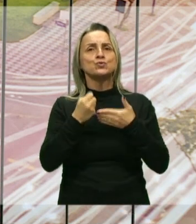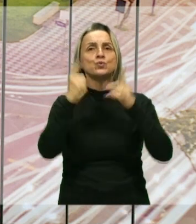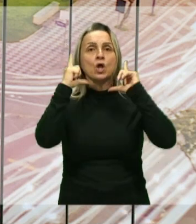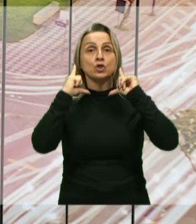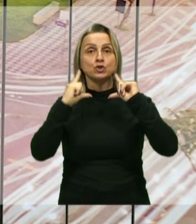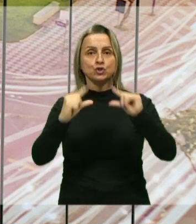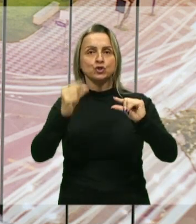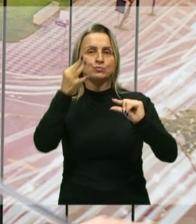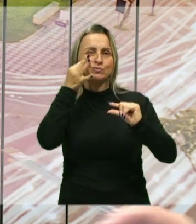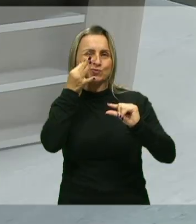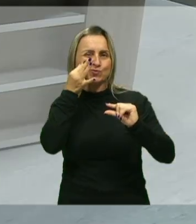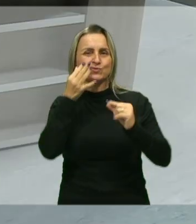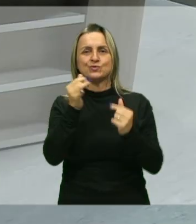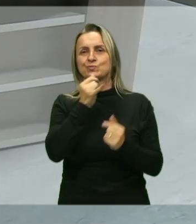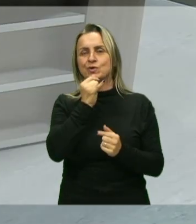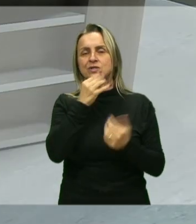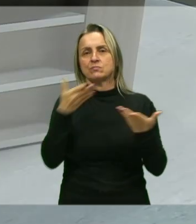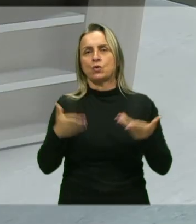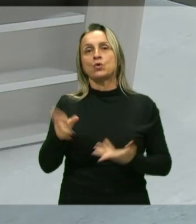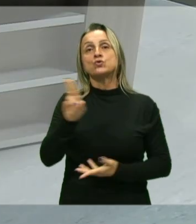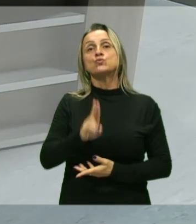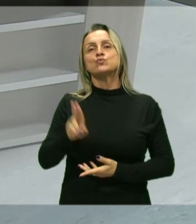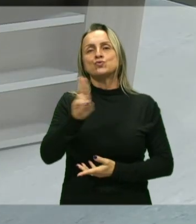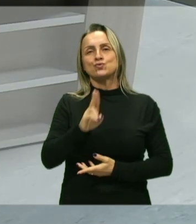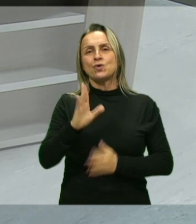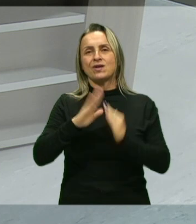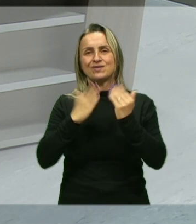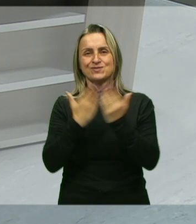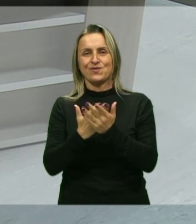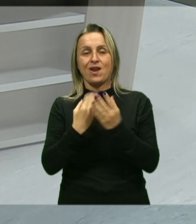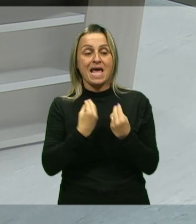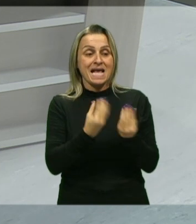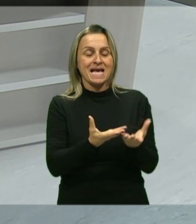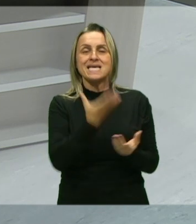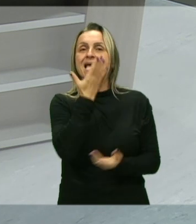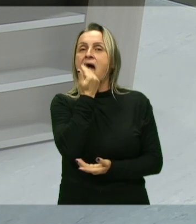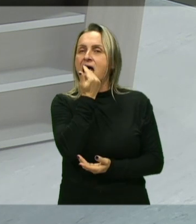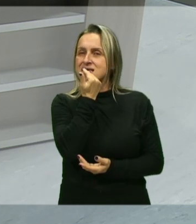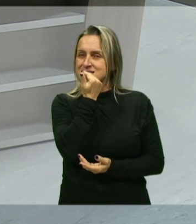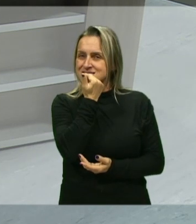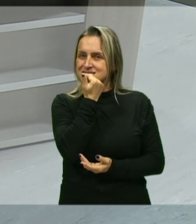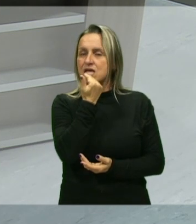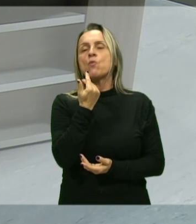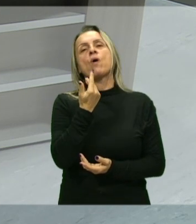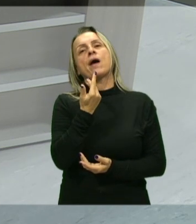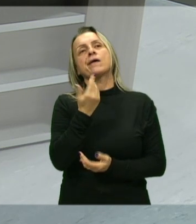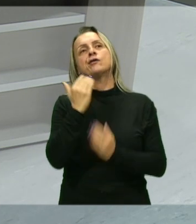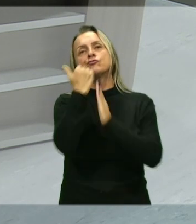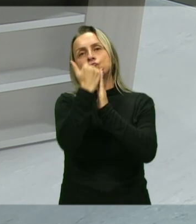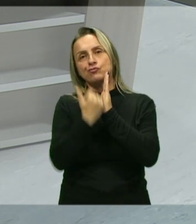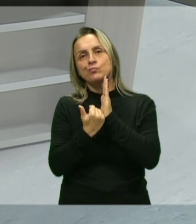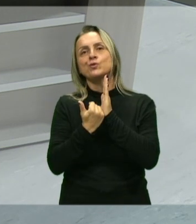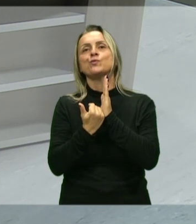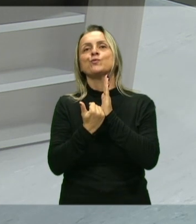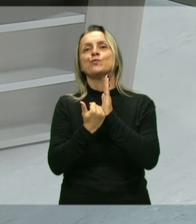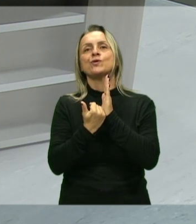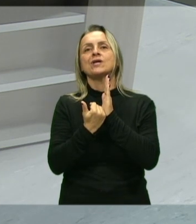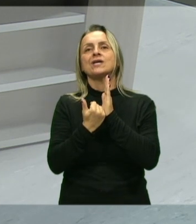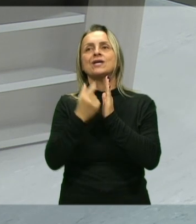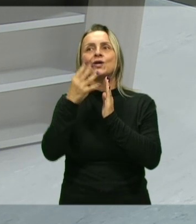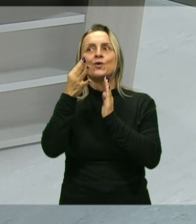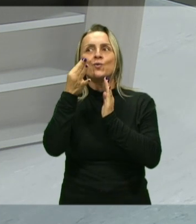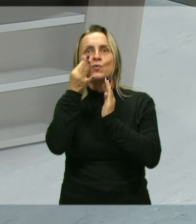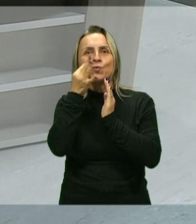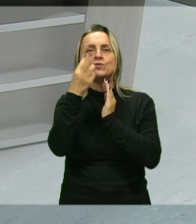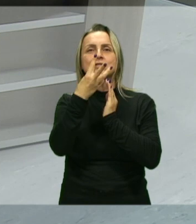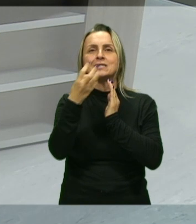Então, por exemplo, hoje os usuários da escola ganham ração. Então, eles já não têm esse custo de R$300 por mês, né? De comprar a ração, né? Banho